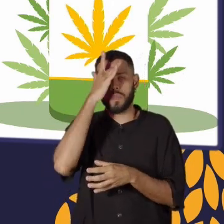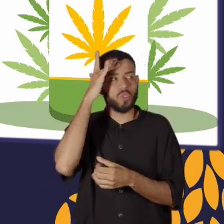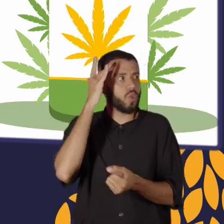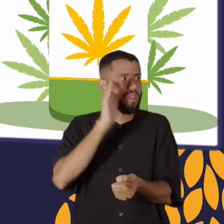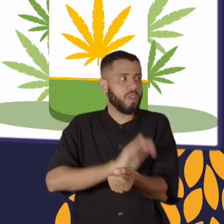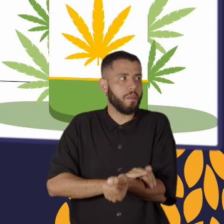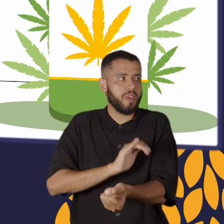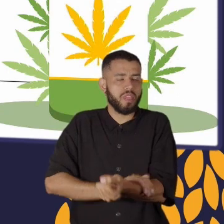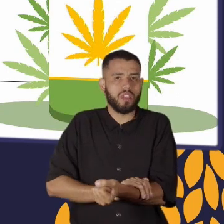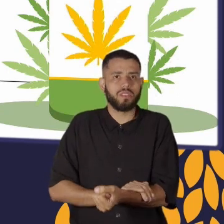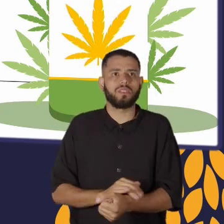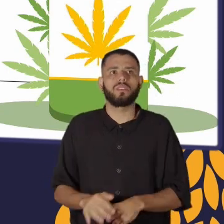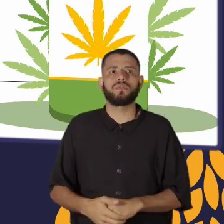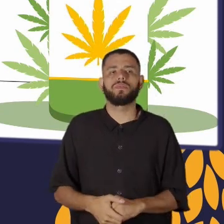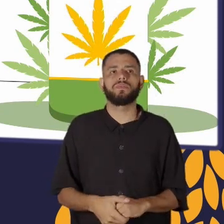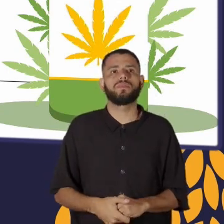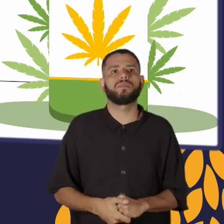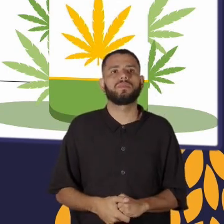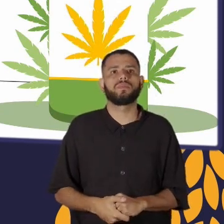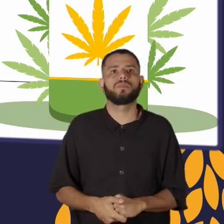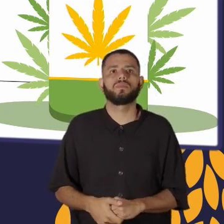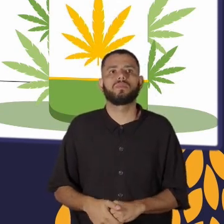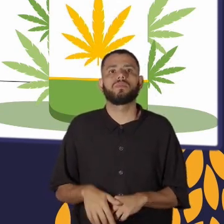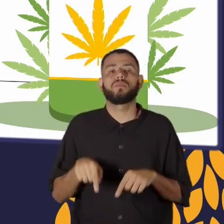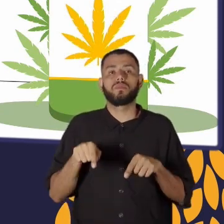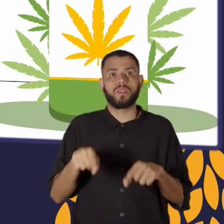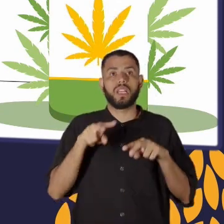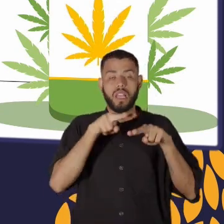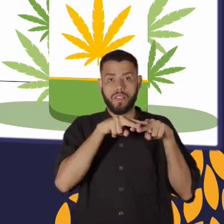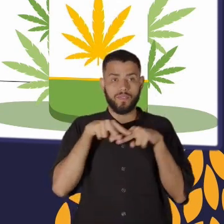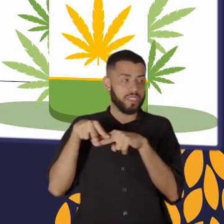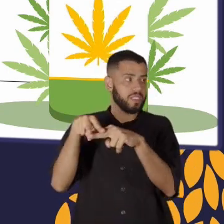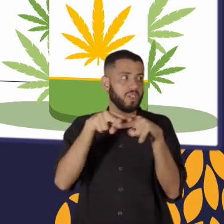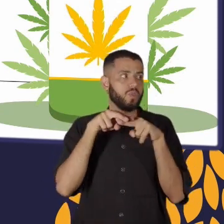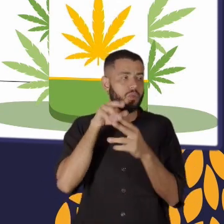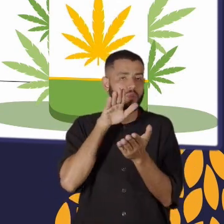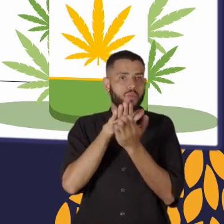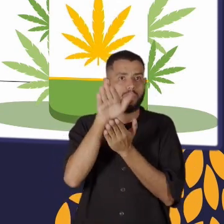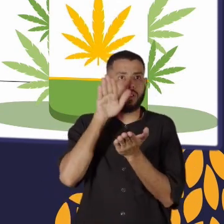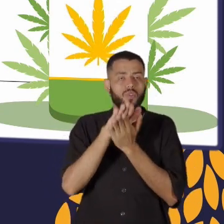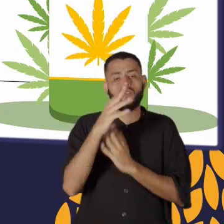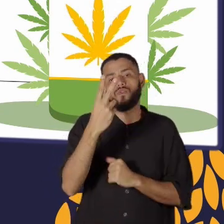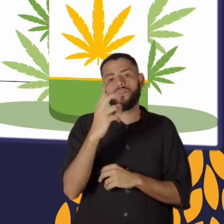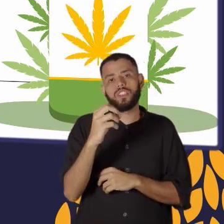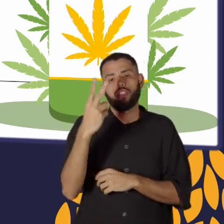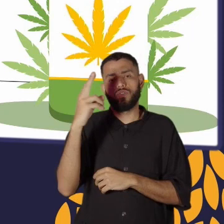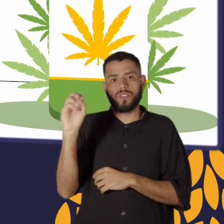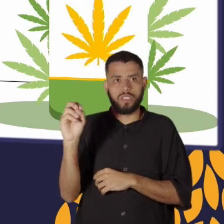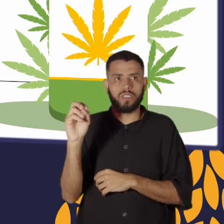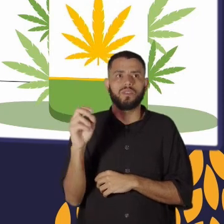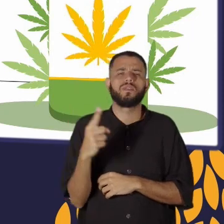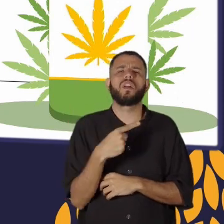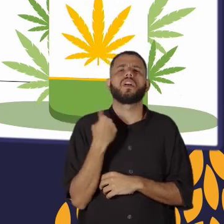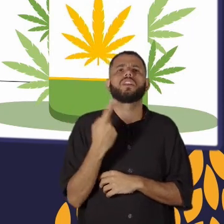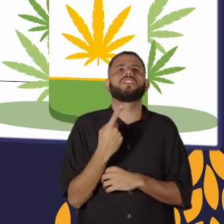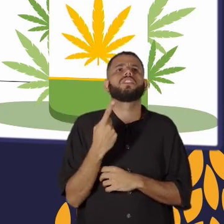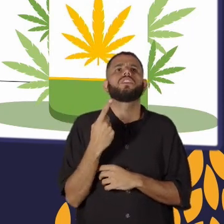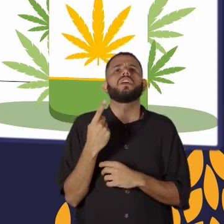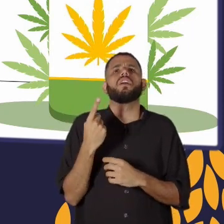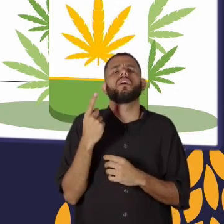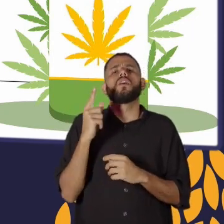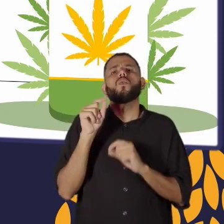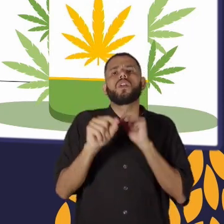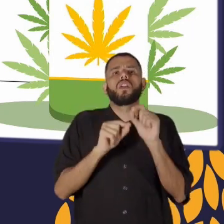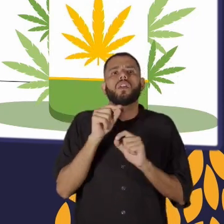dependência. E essa é a nossa revisão que a gente publicou em 2020, em que a gente avaliou o uso de canabidiol